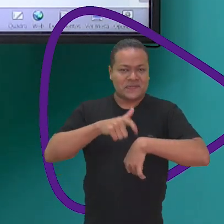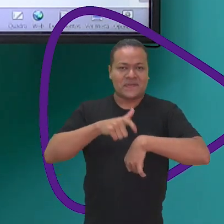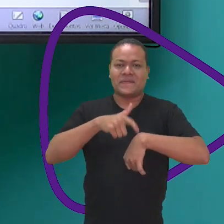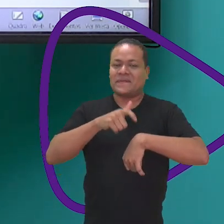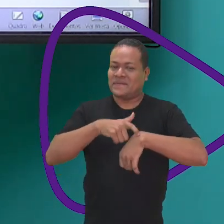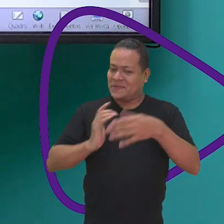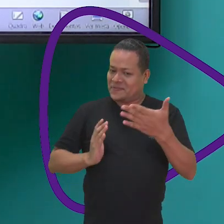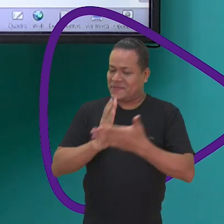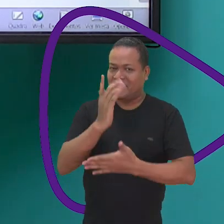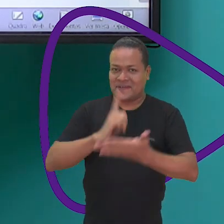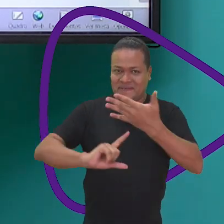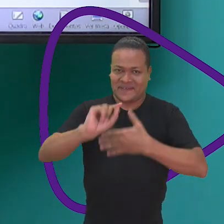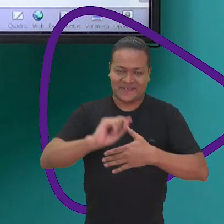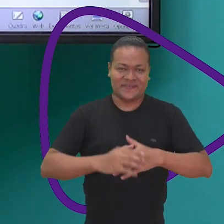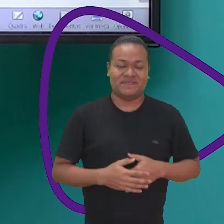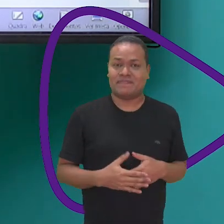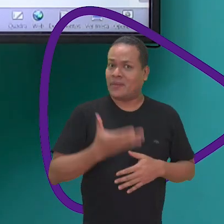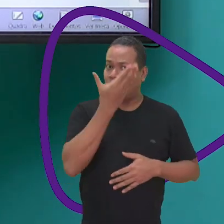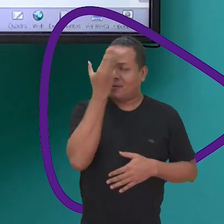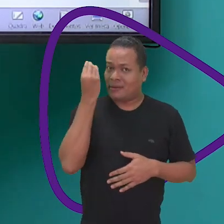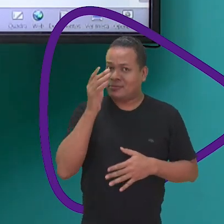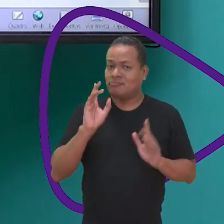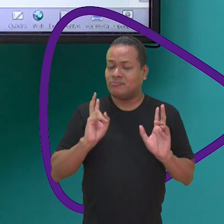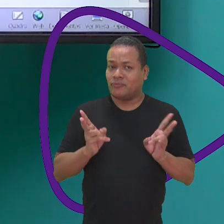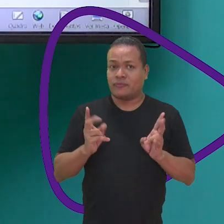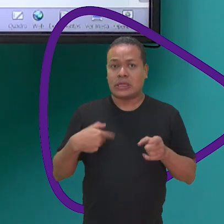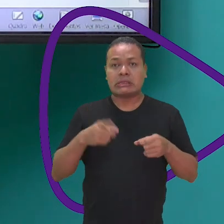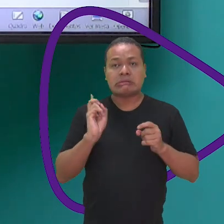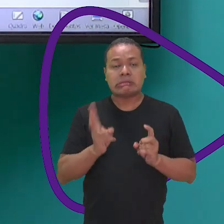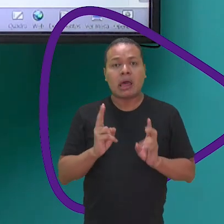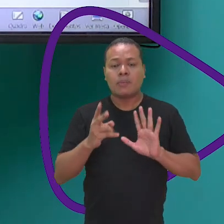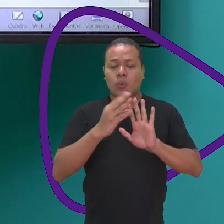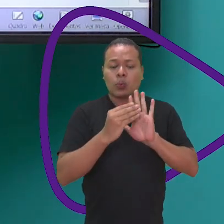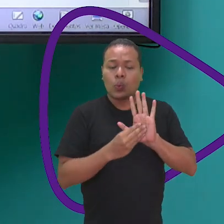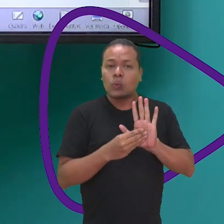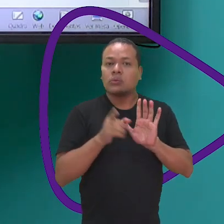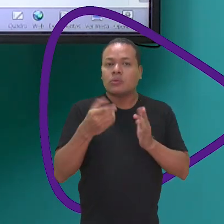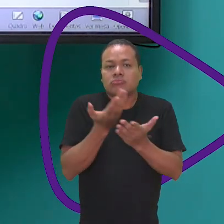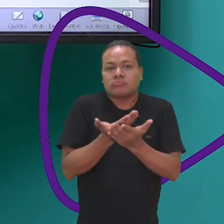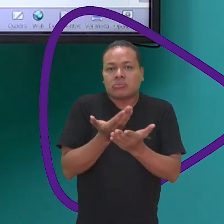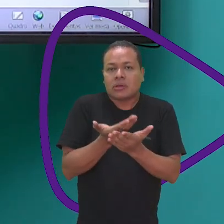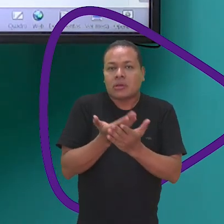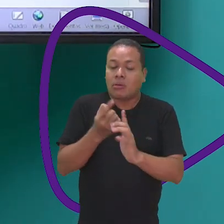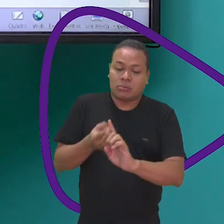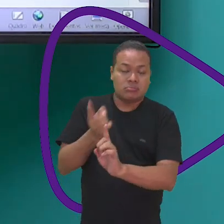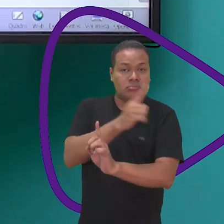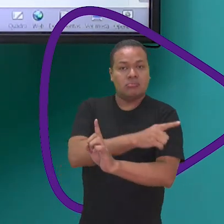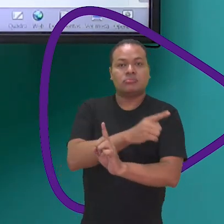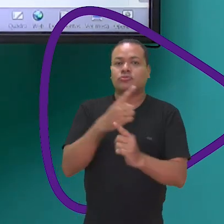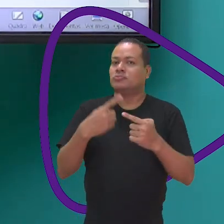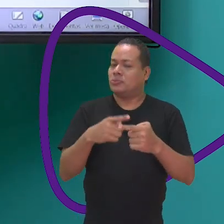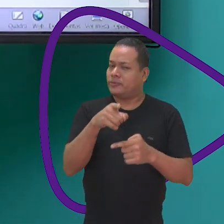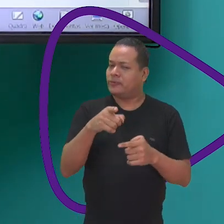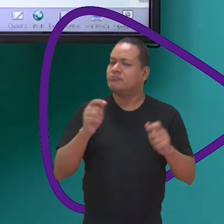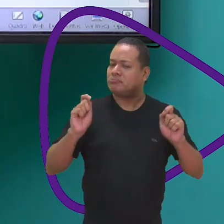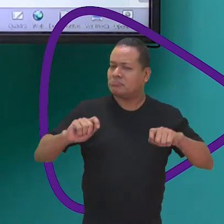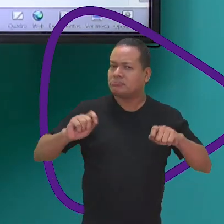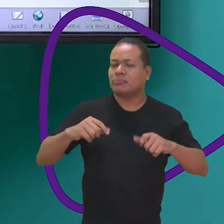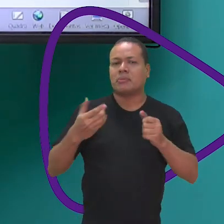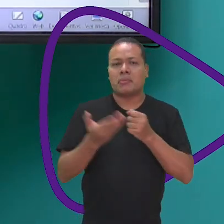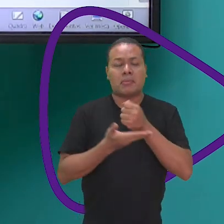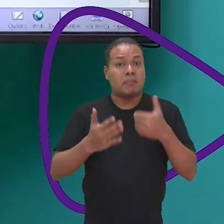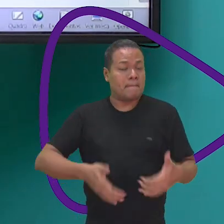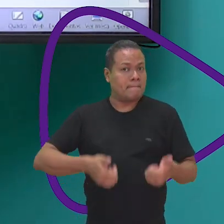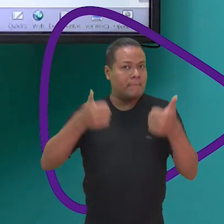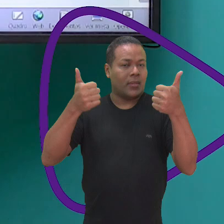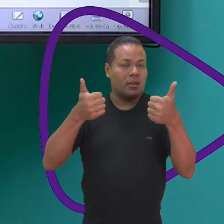tua aprovação, tá bom? E não esquece de acessar os conteúdos das nossas aulas anteriores, porque você pode ter uma base melhor